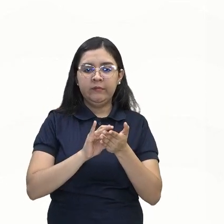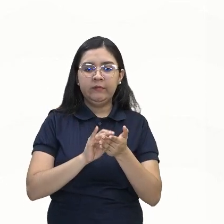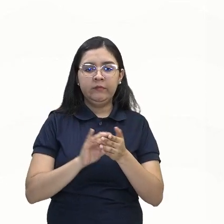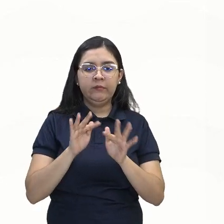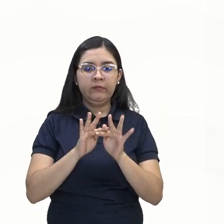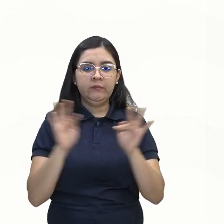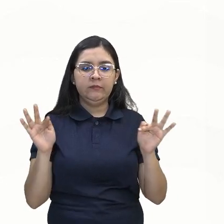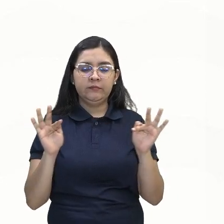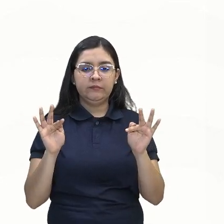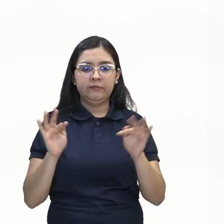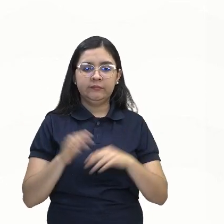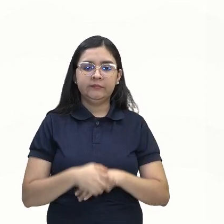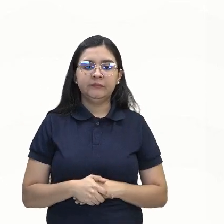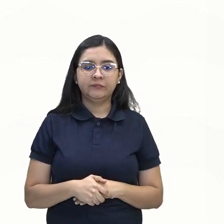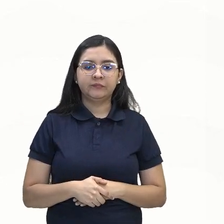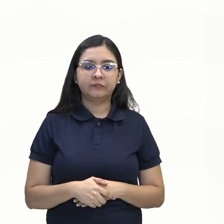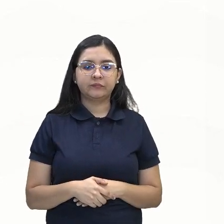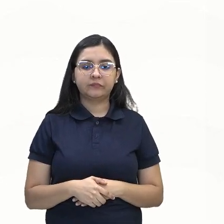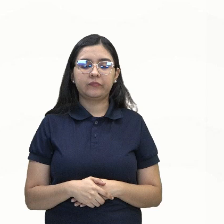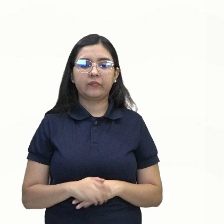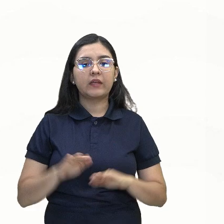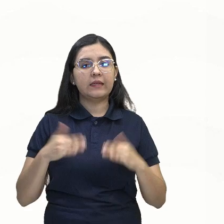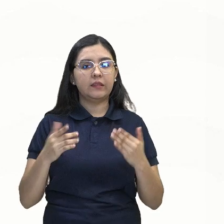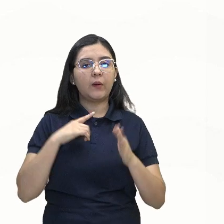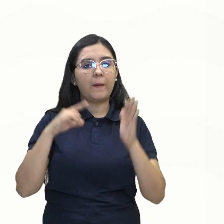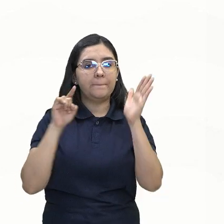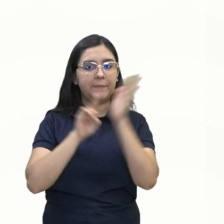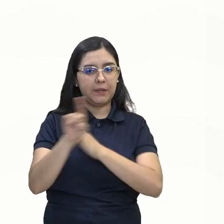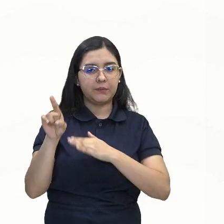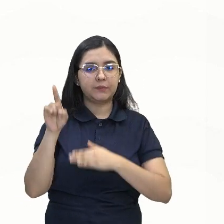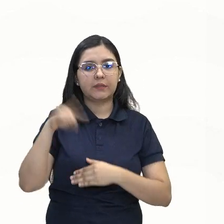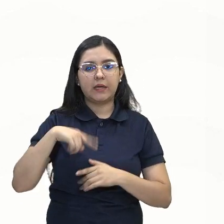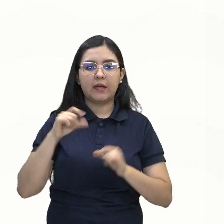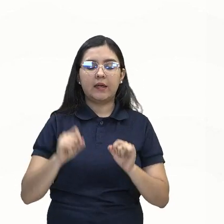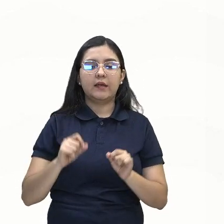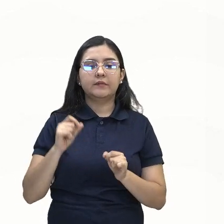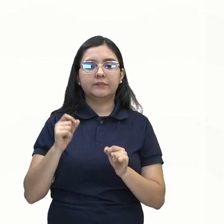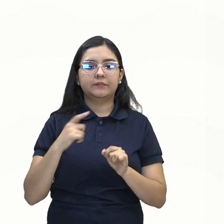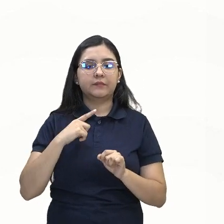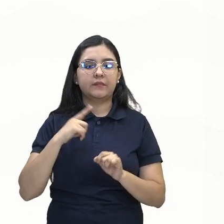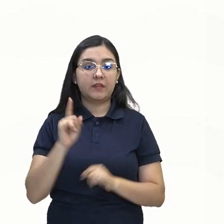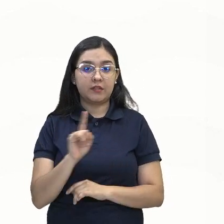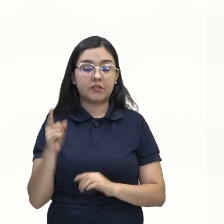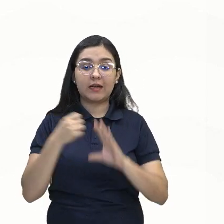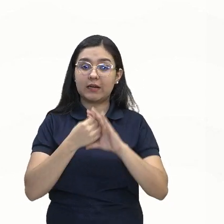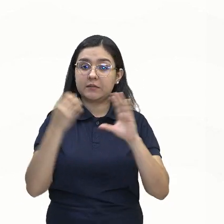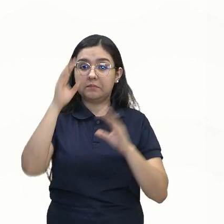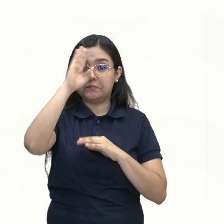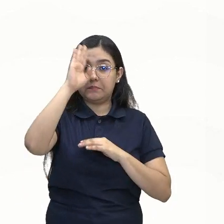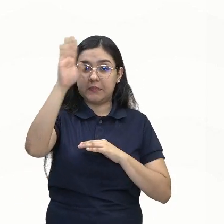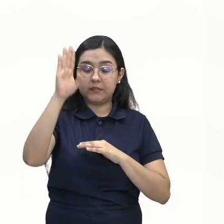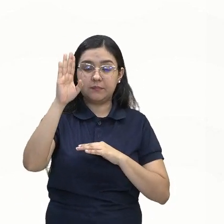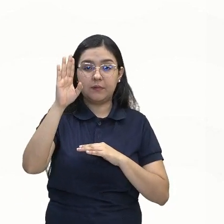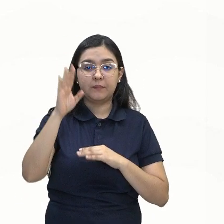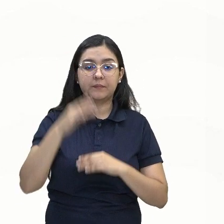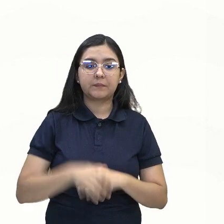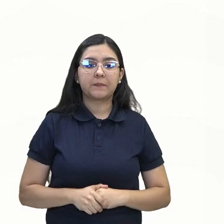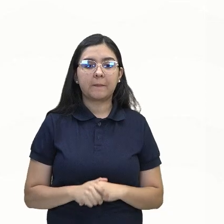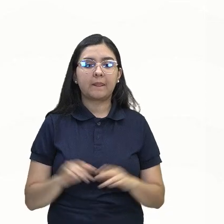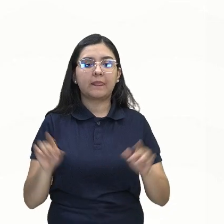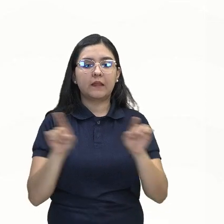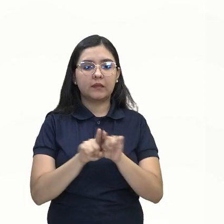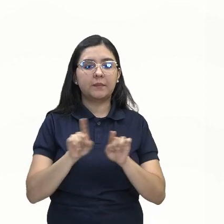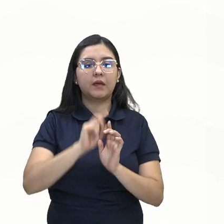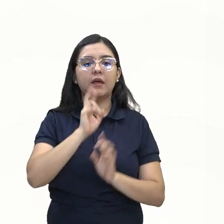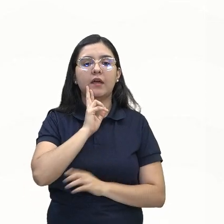meme é hilário, não é? Então, a minha pergunta aqui na forma negativa. Essa é a característica principal das question tags. E mais uma vez,